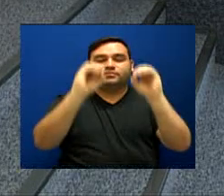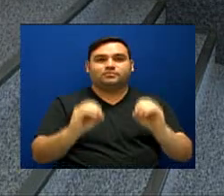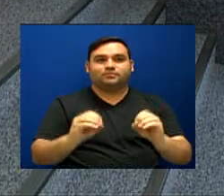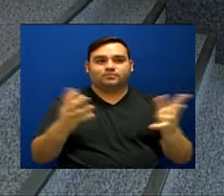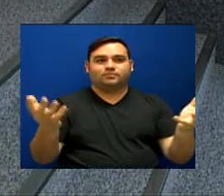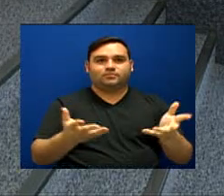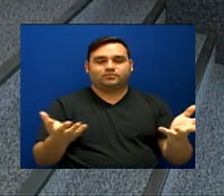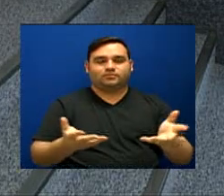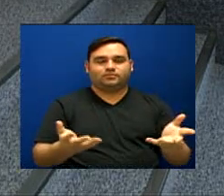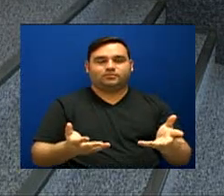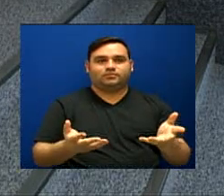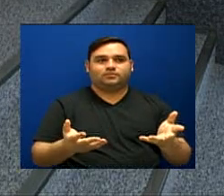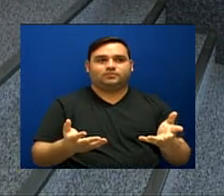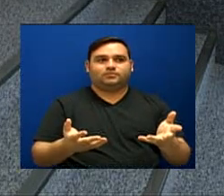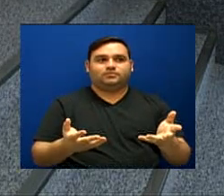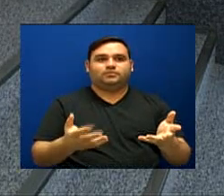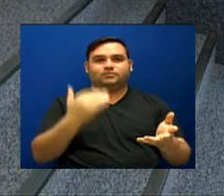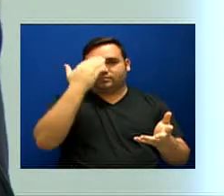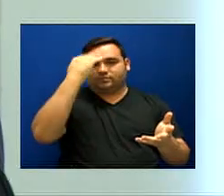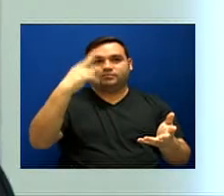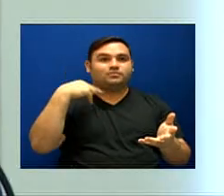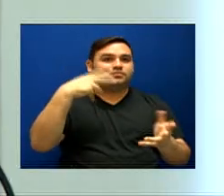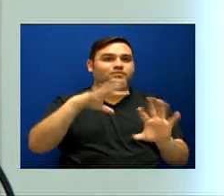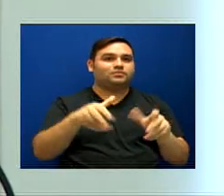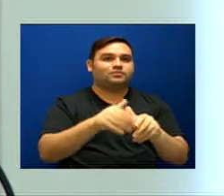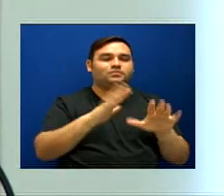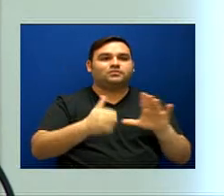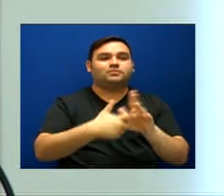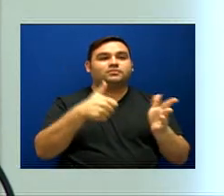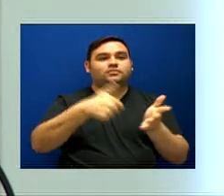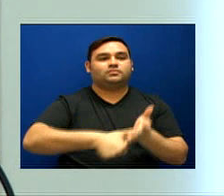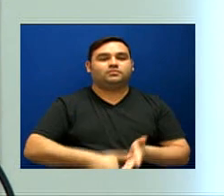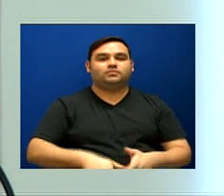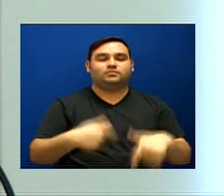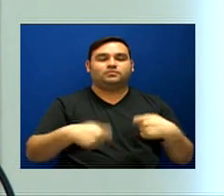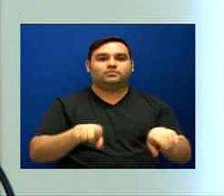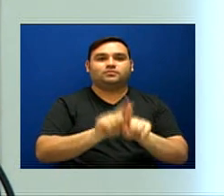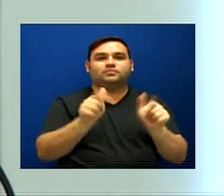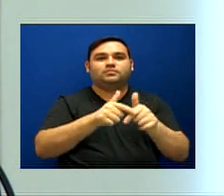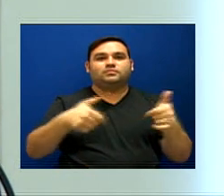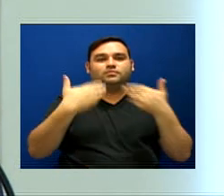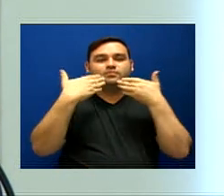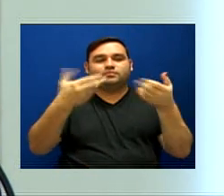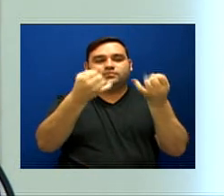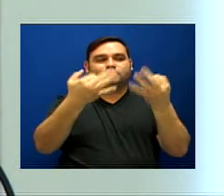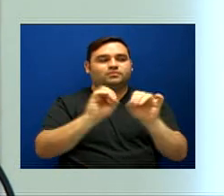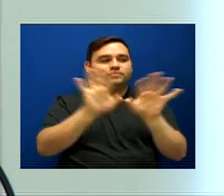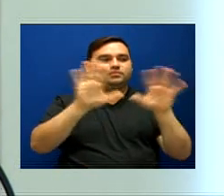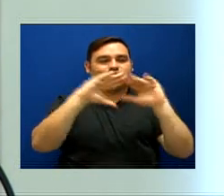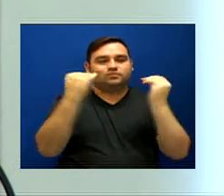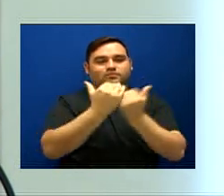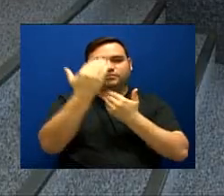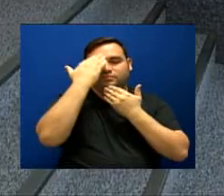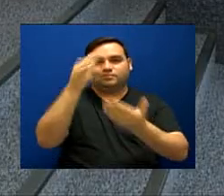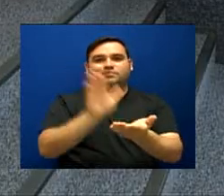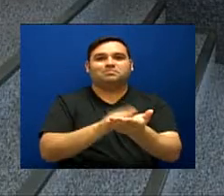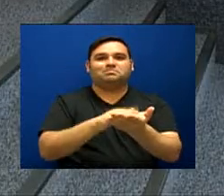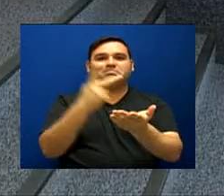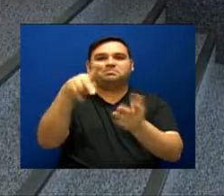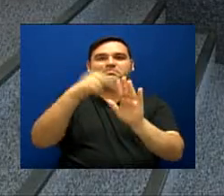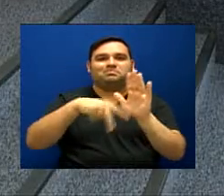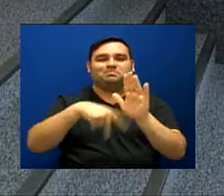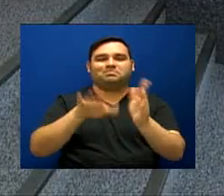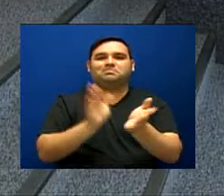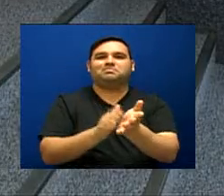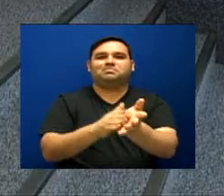painel. Obrigado, vereadores. Peço que os vereadores registrem a presença. Por ampliar a transparência dessa casa. Obrigado. Parabéns pelo projeto,